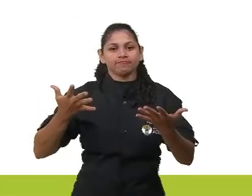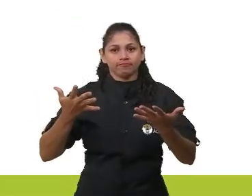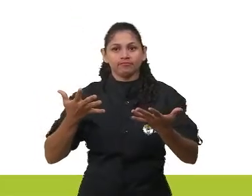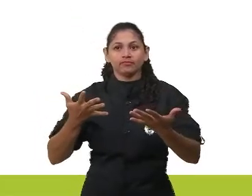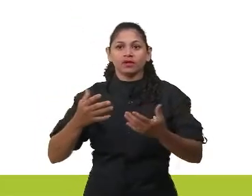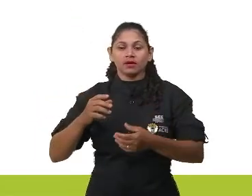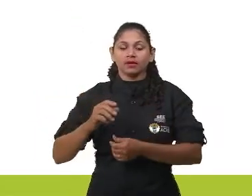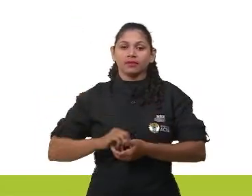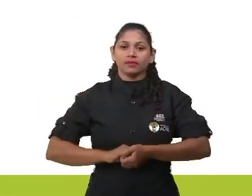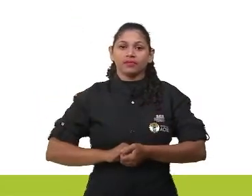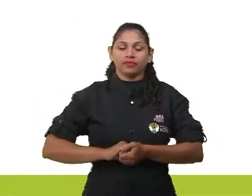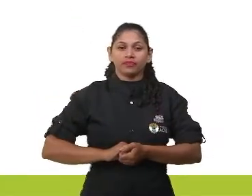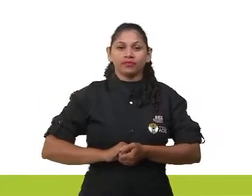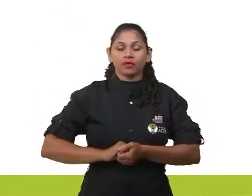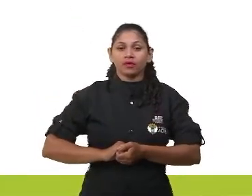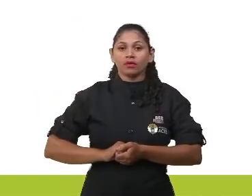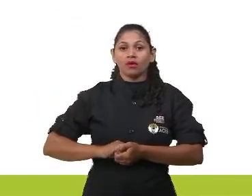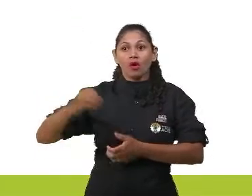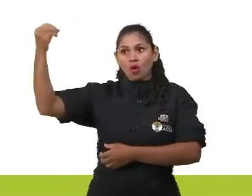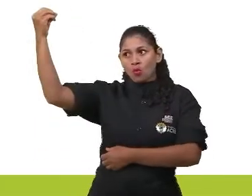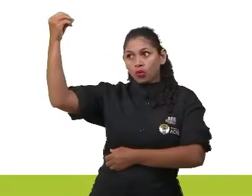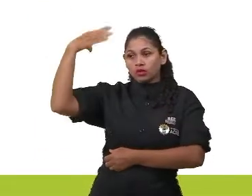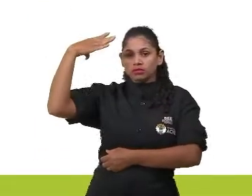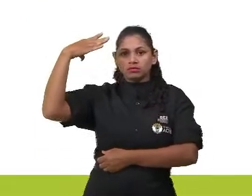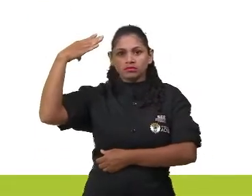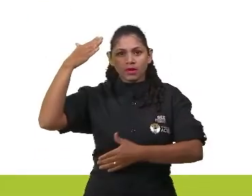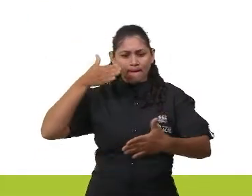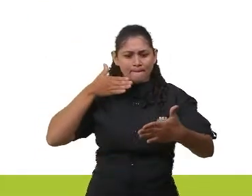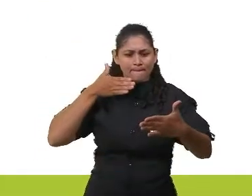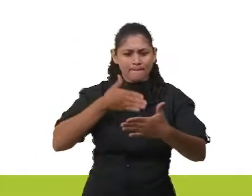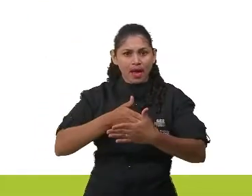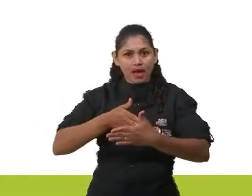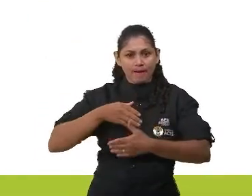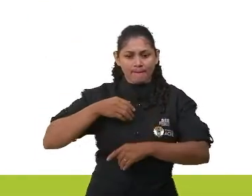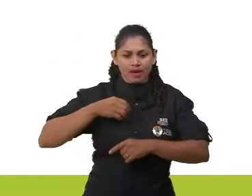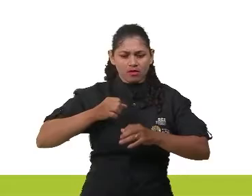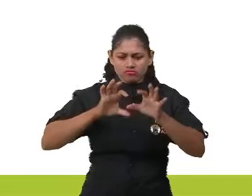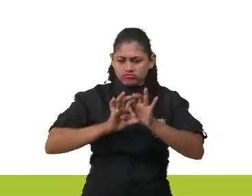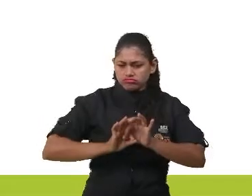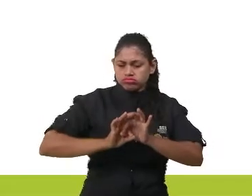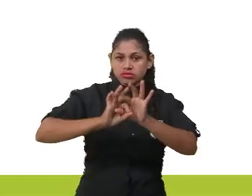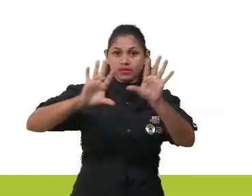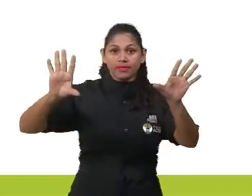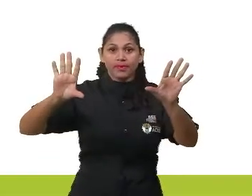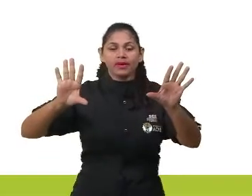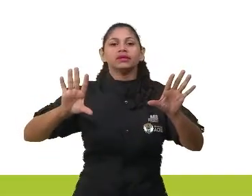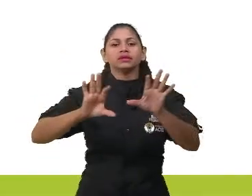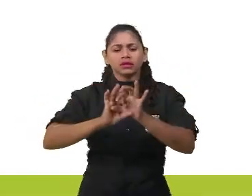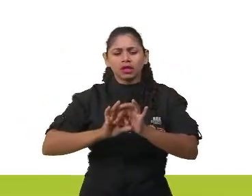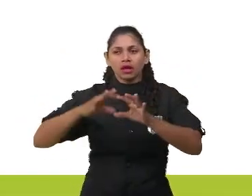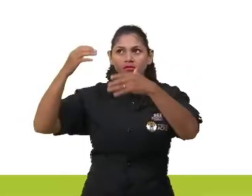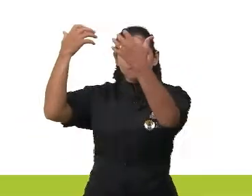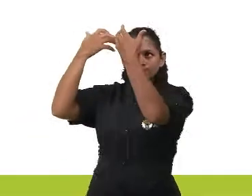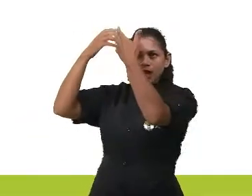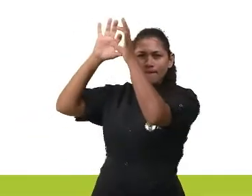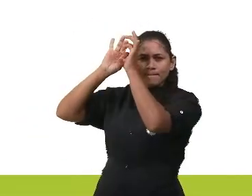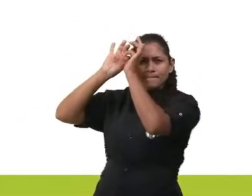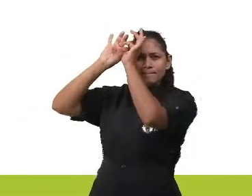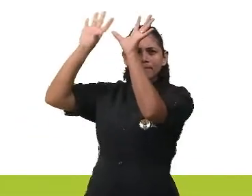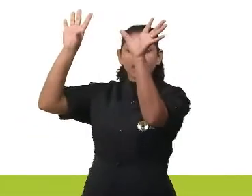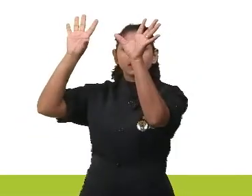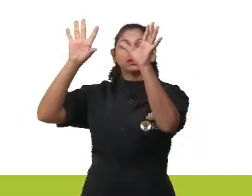principal crítica do iluminismo. Por quê? Porque o iluminismo vai trazer principalmente a ideia de liberdade de expressão, de pensamento. E